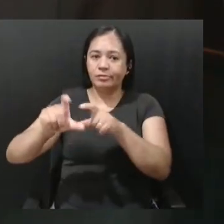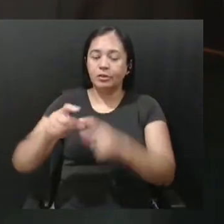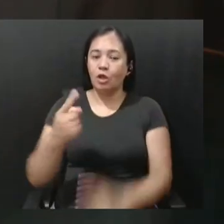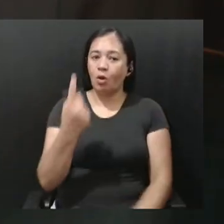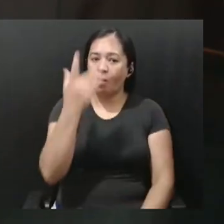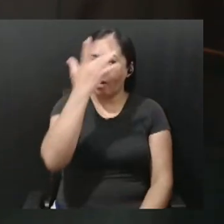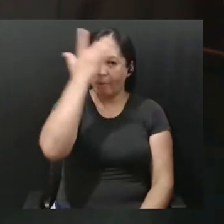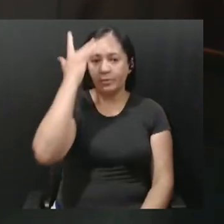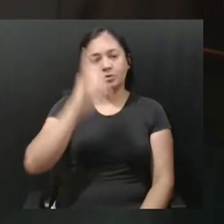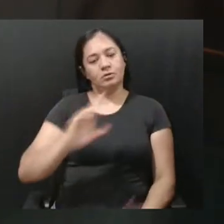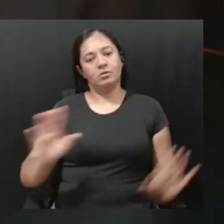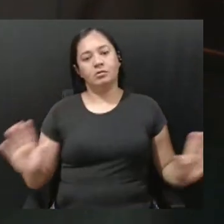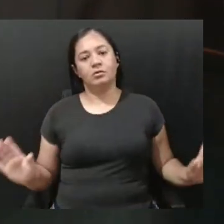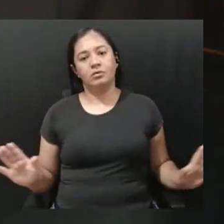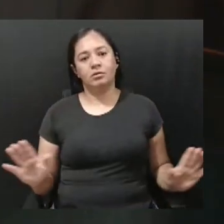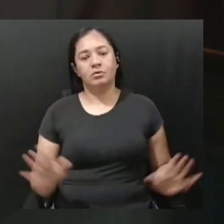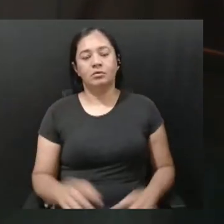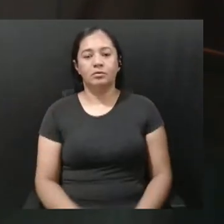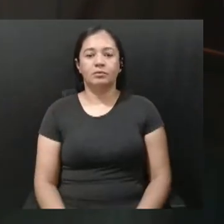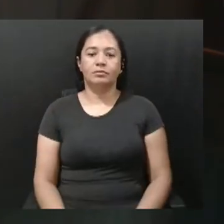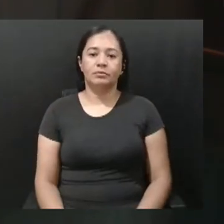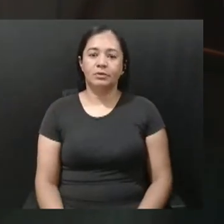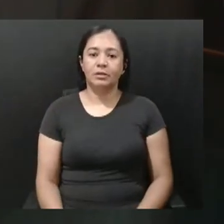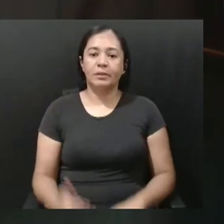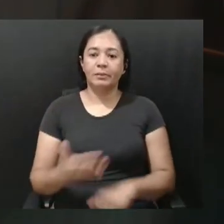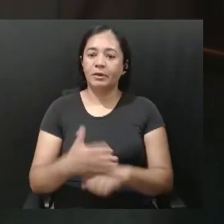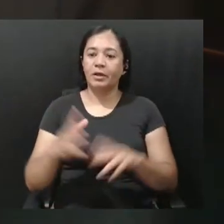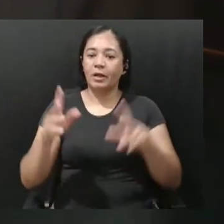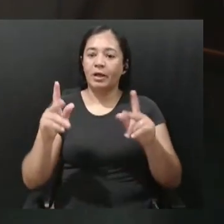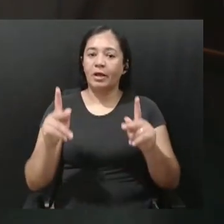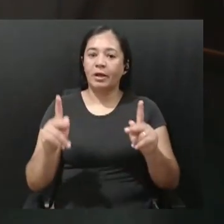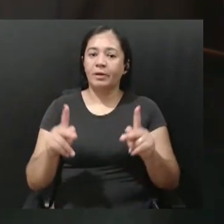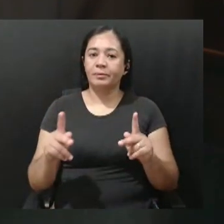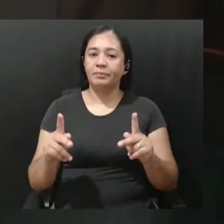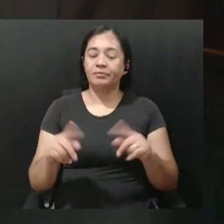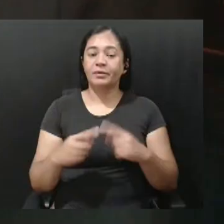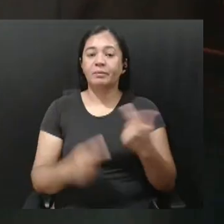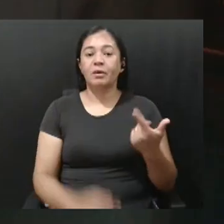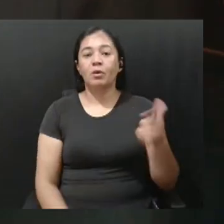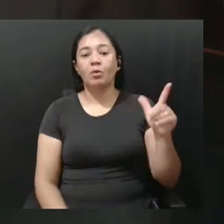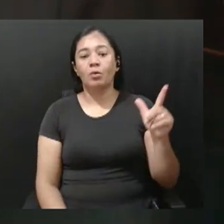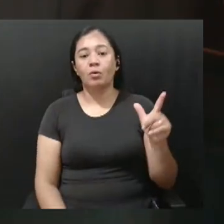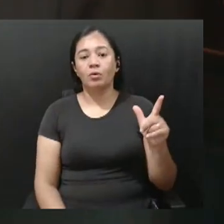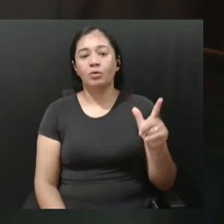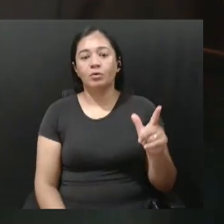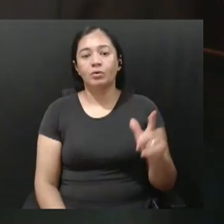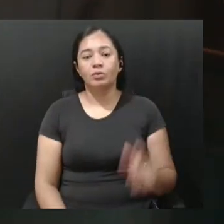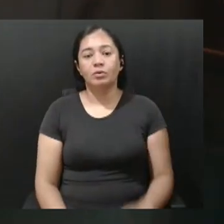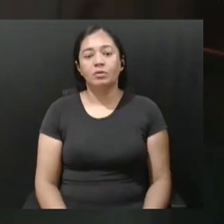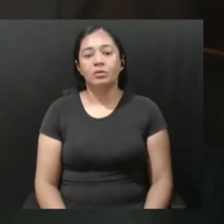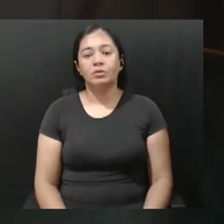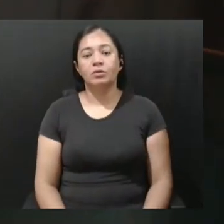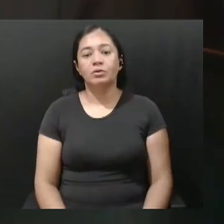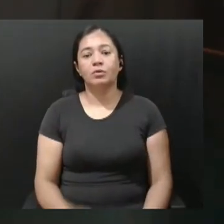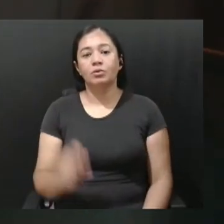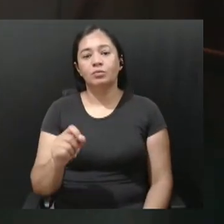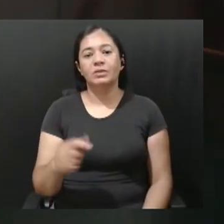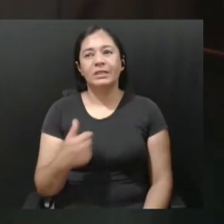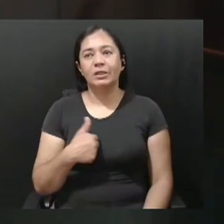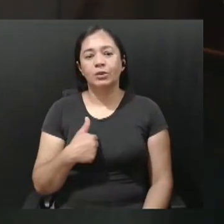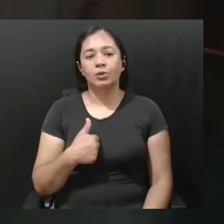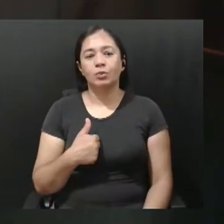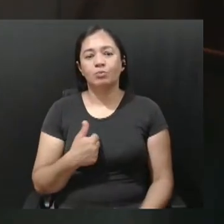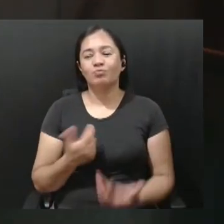sair lá pacificando todo mundo. Agora, tem uma questão de repente, eu não aceitar ir na confraternização